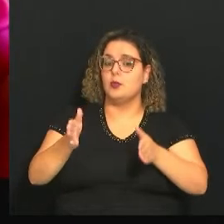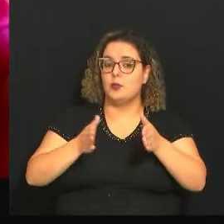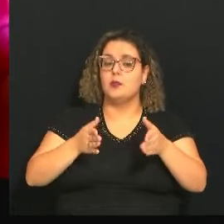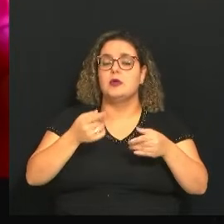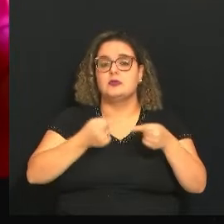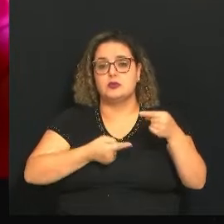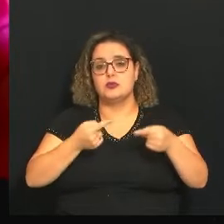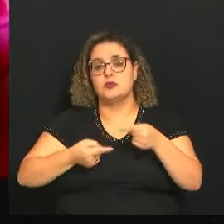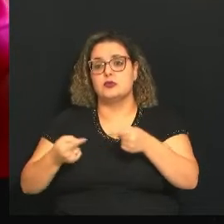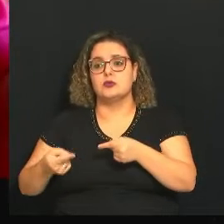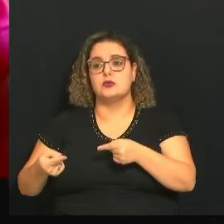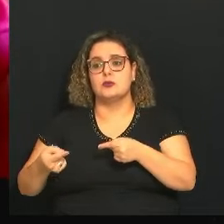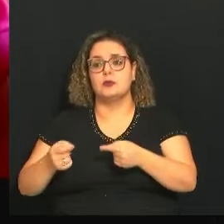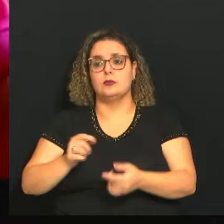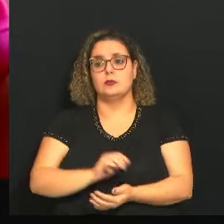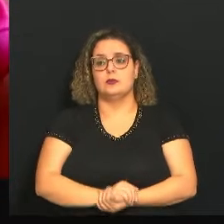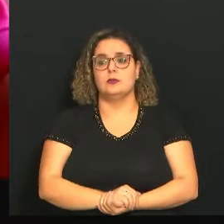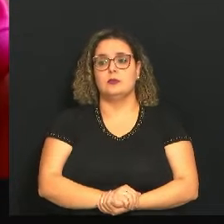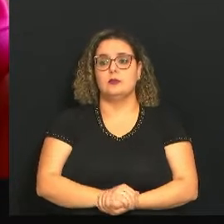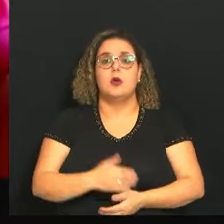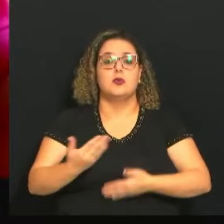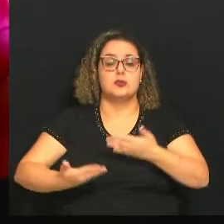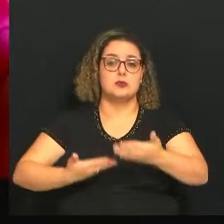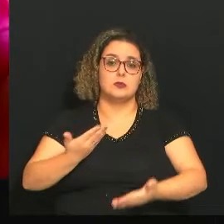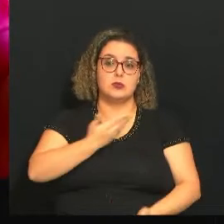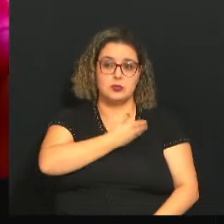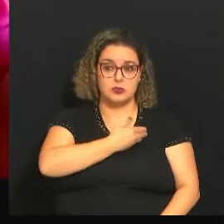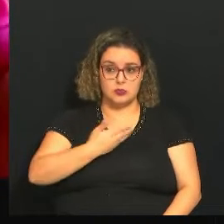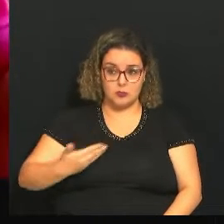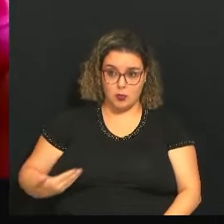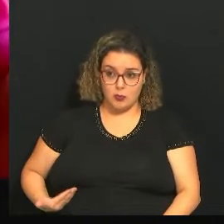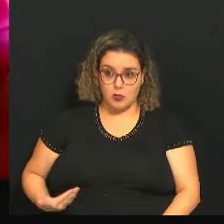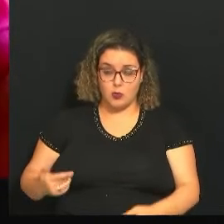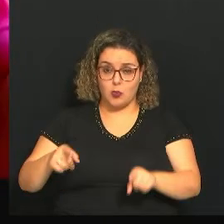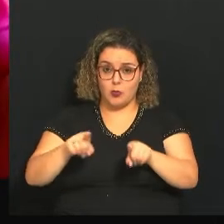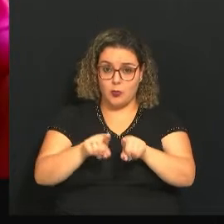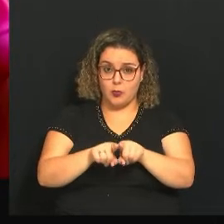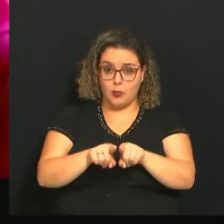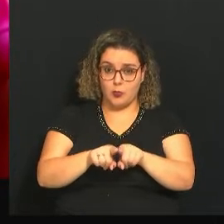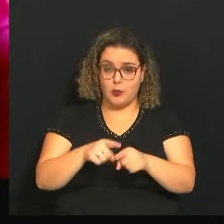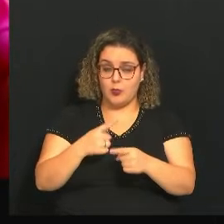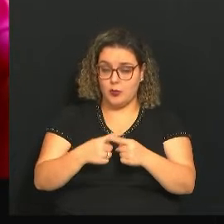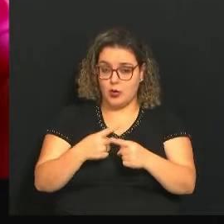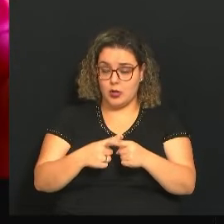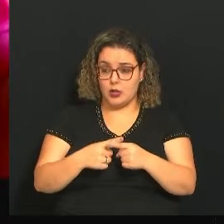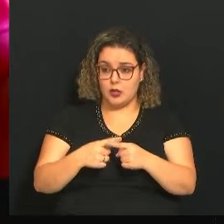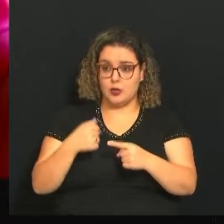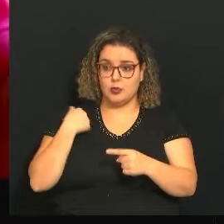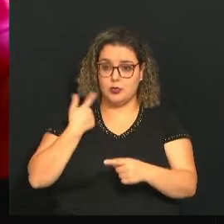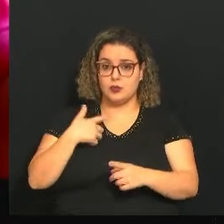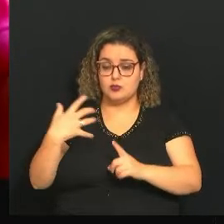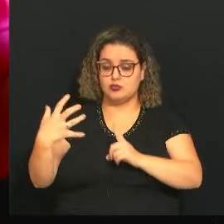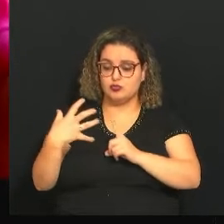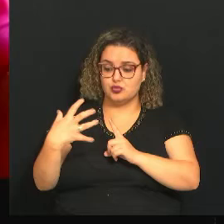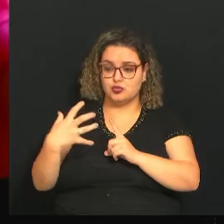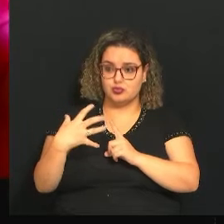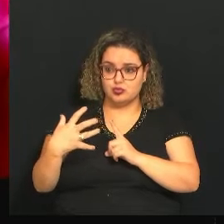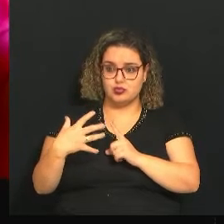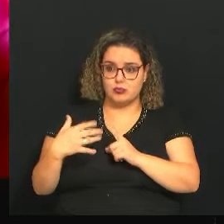discussão dos servidores públicos, porque a gente está sofrendo um ataque, né? Nos